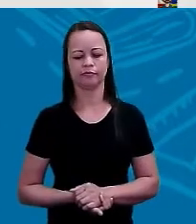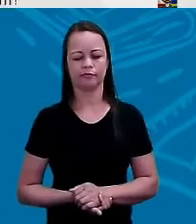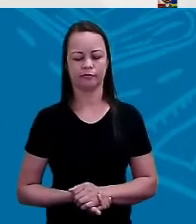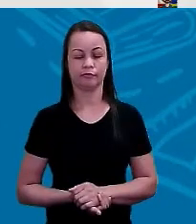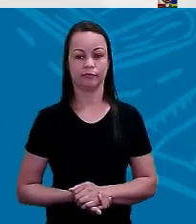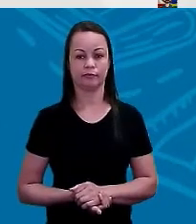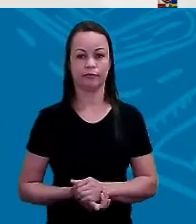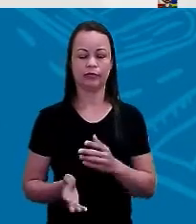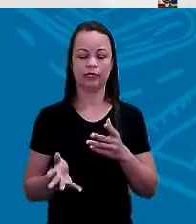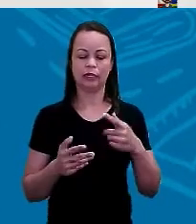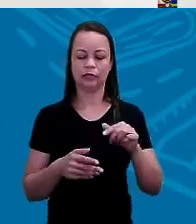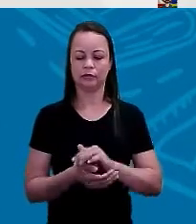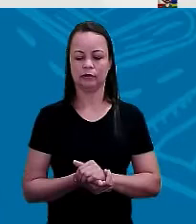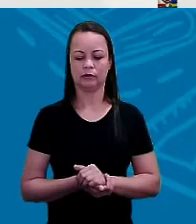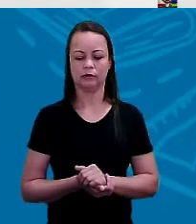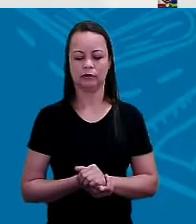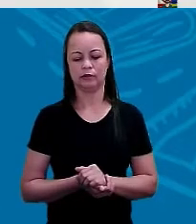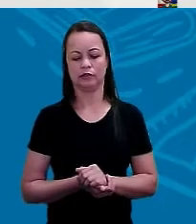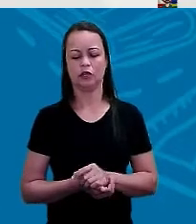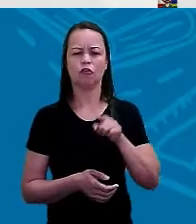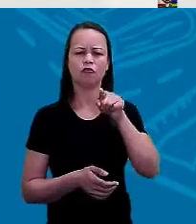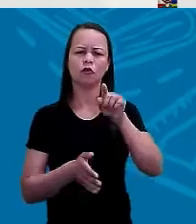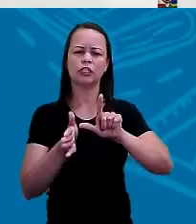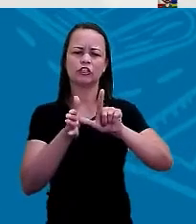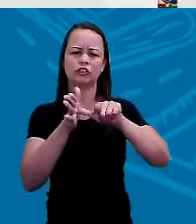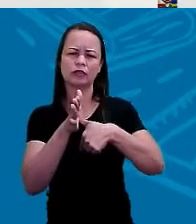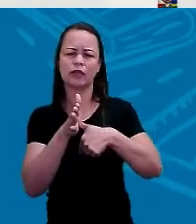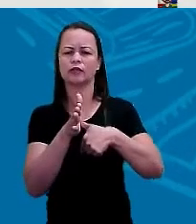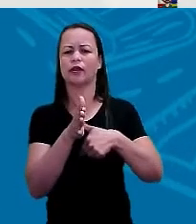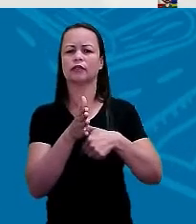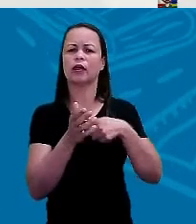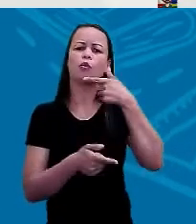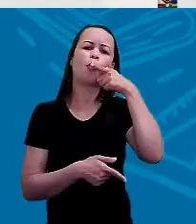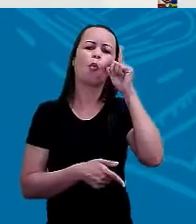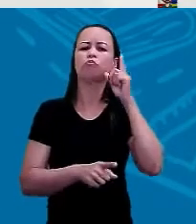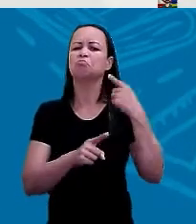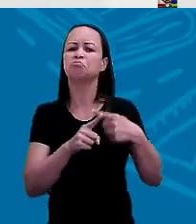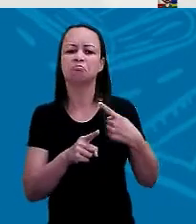late yesterday? Por que você estava atrasado ontem?